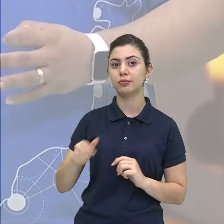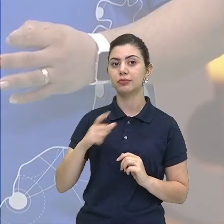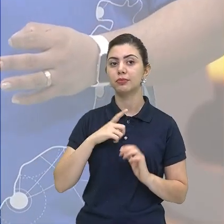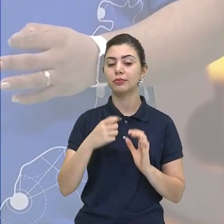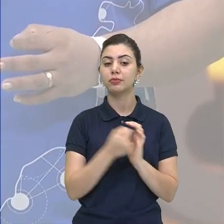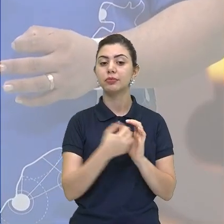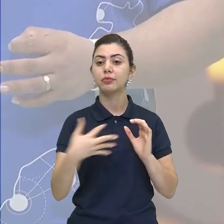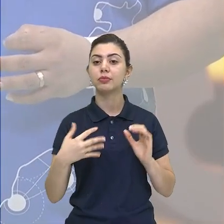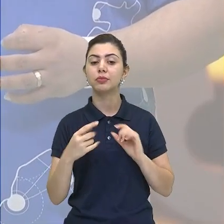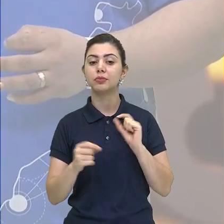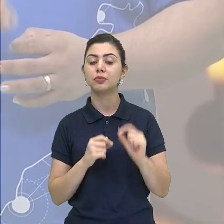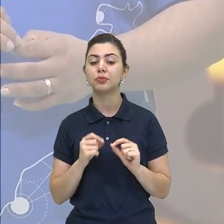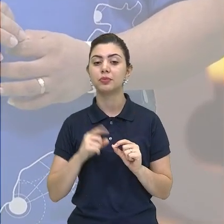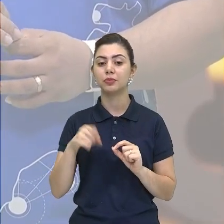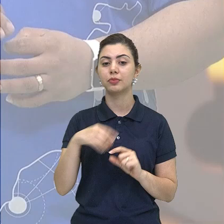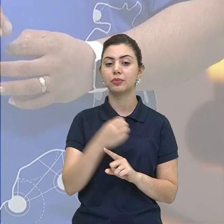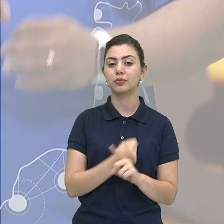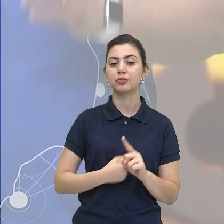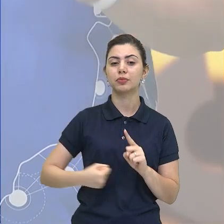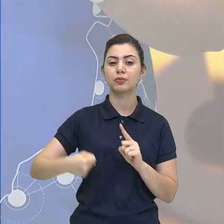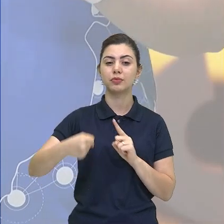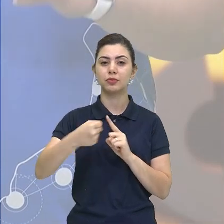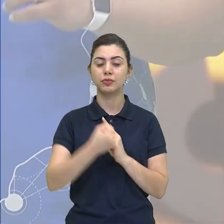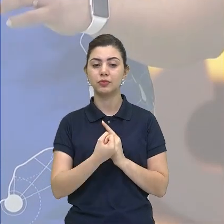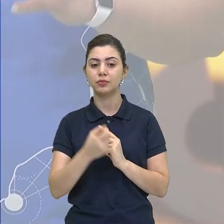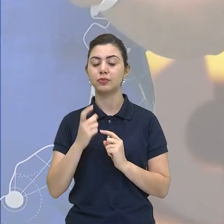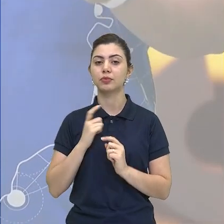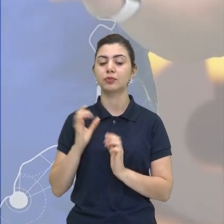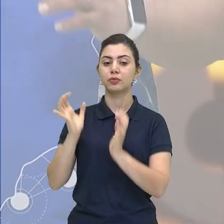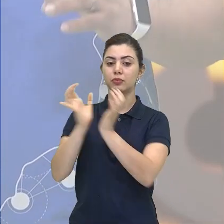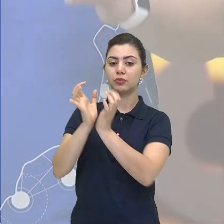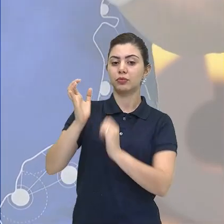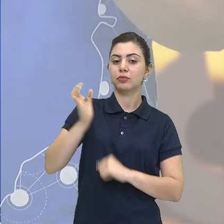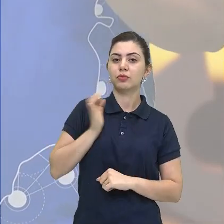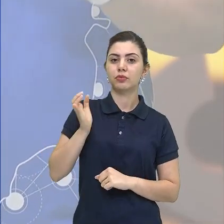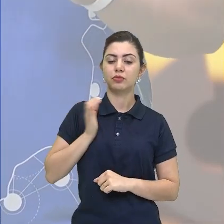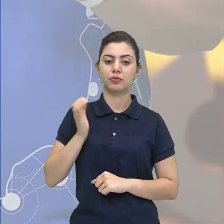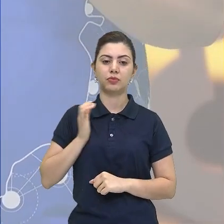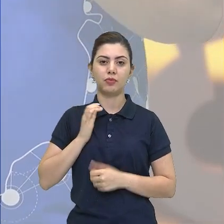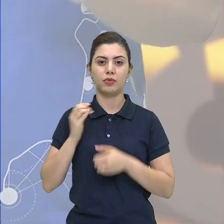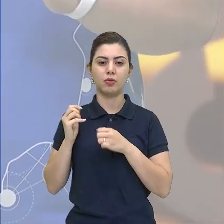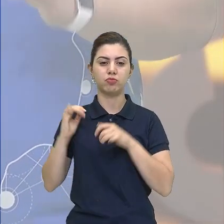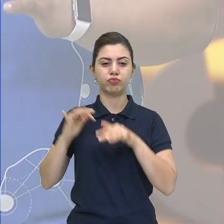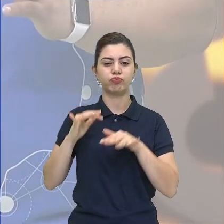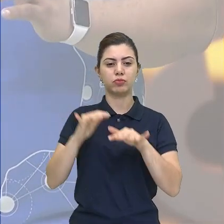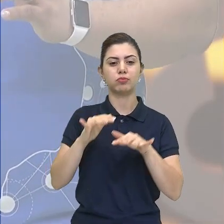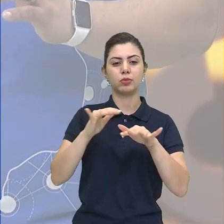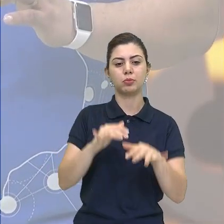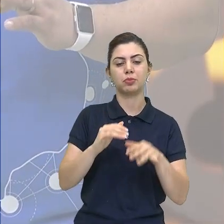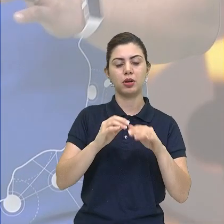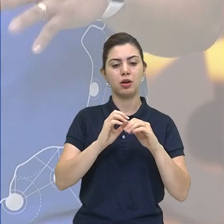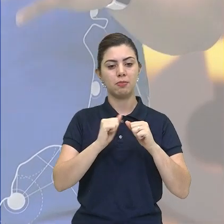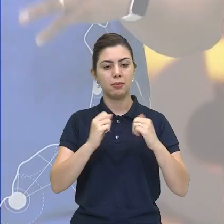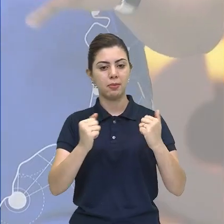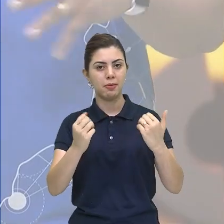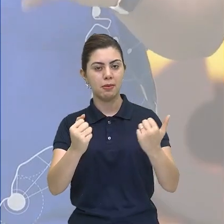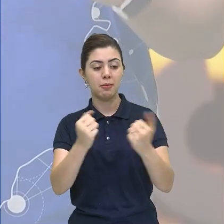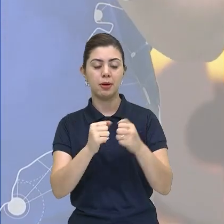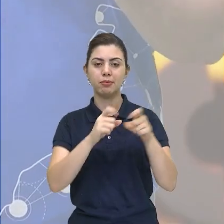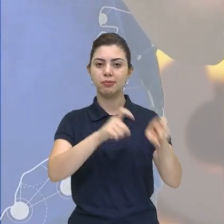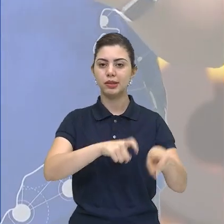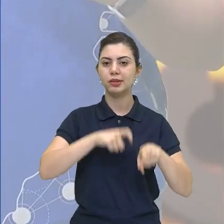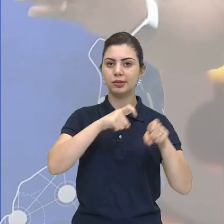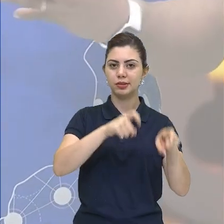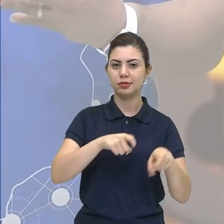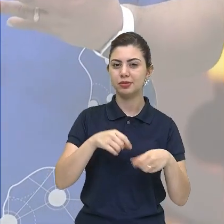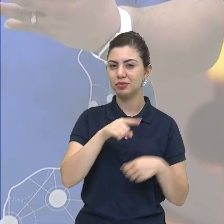por sociedades estratificadas com nobreza, guerreiros, artesãos e camponeses. Isso lembra para